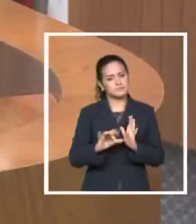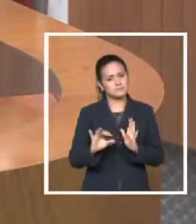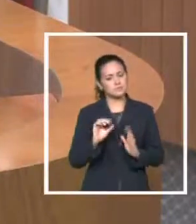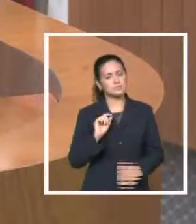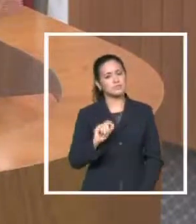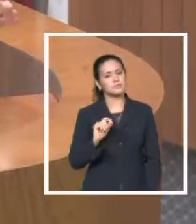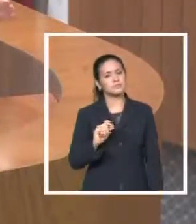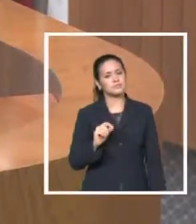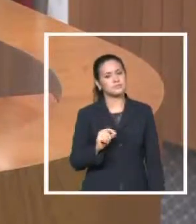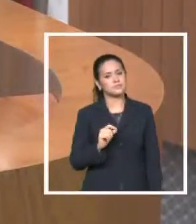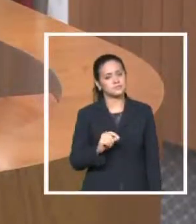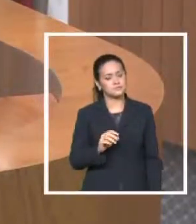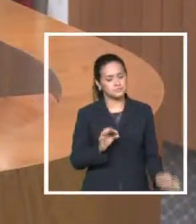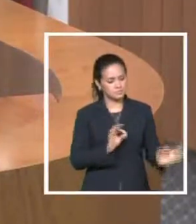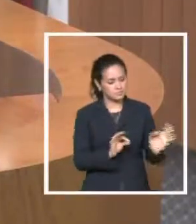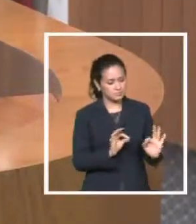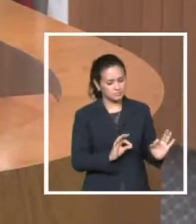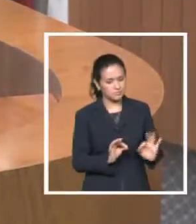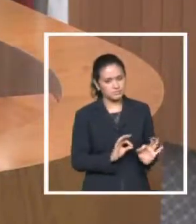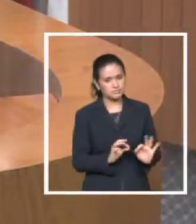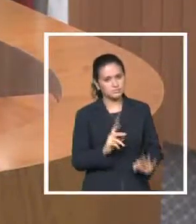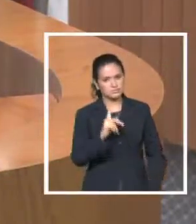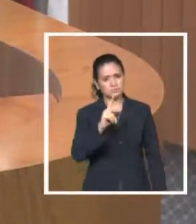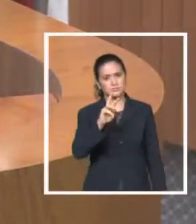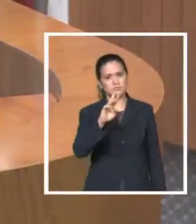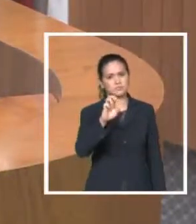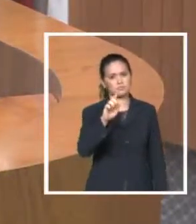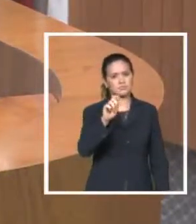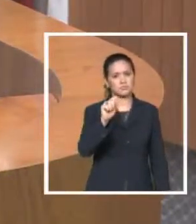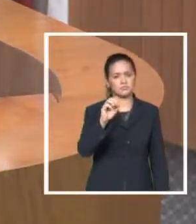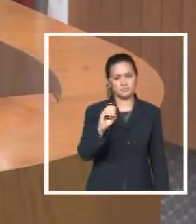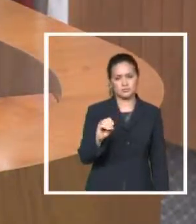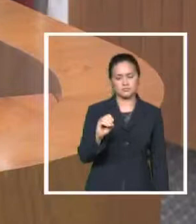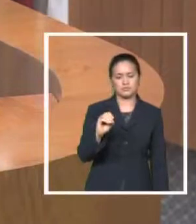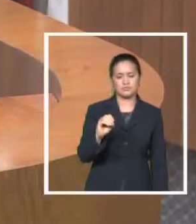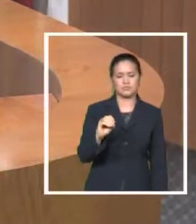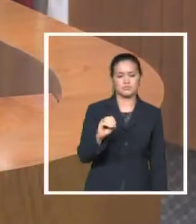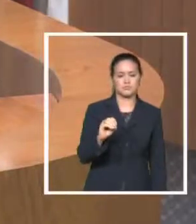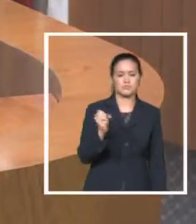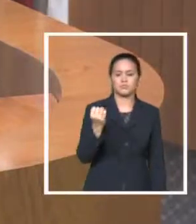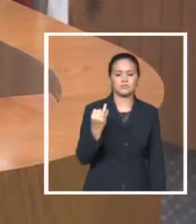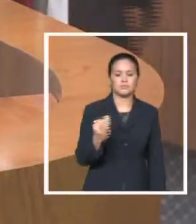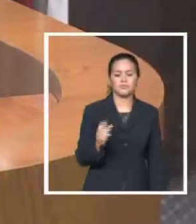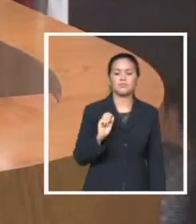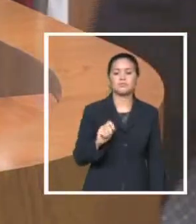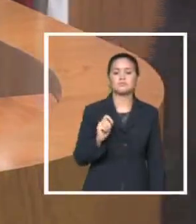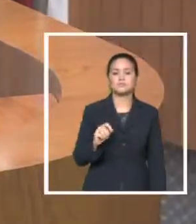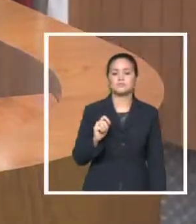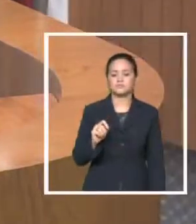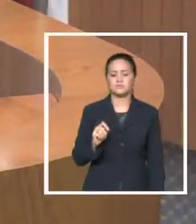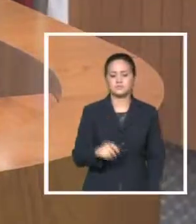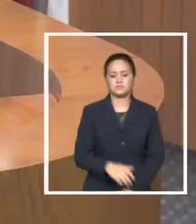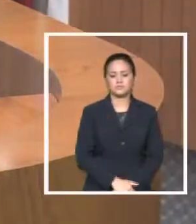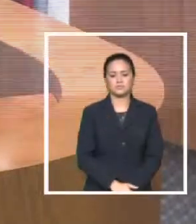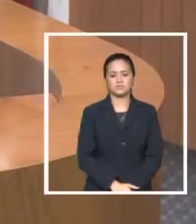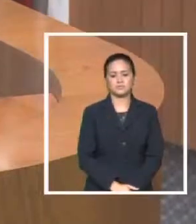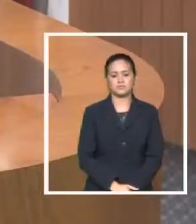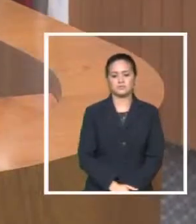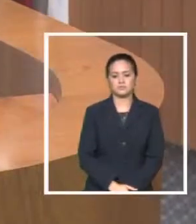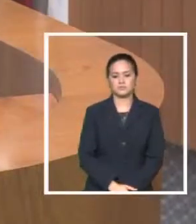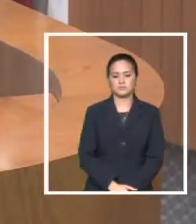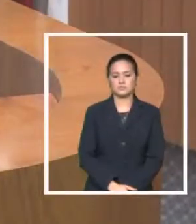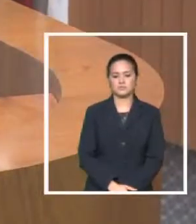e regulamenta o registro de preço diz que o máximo que